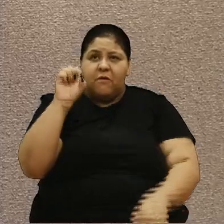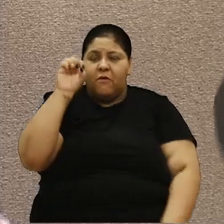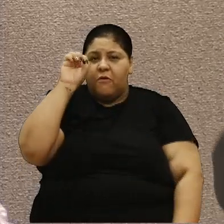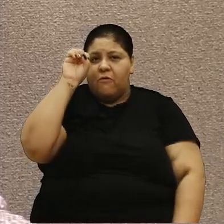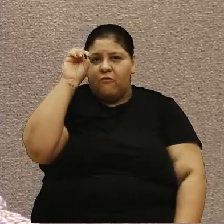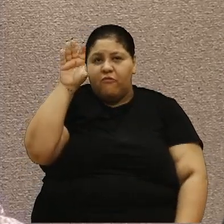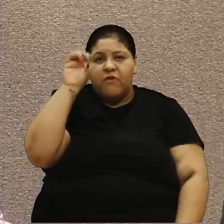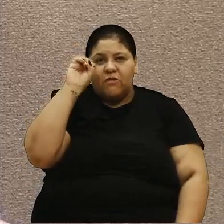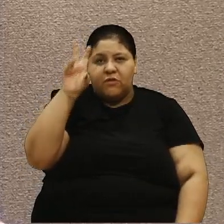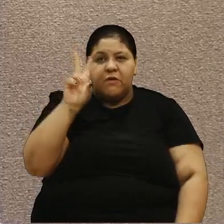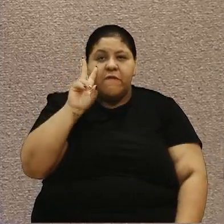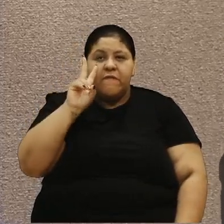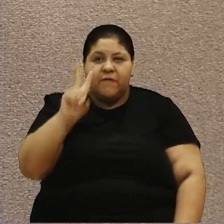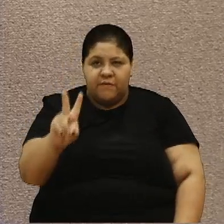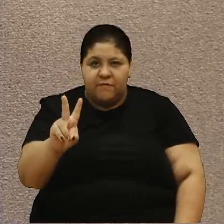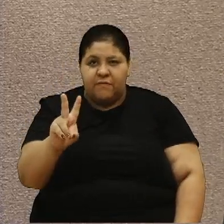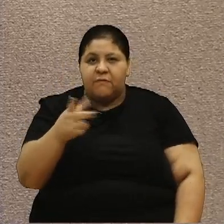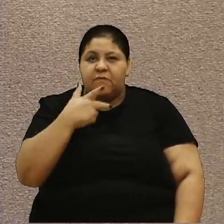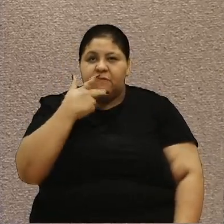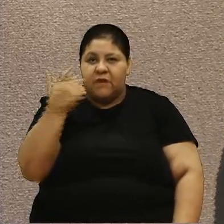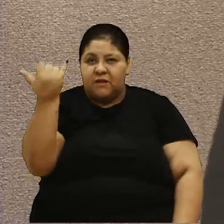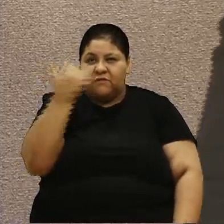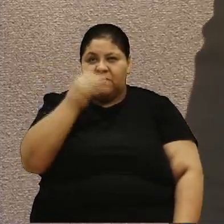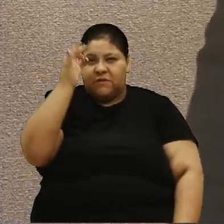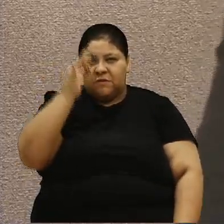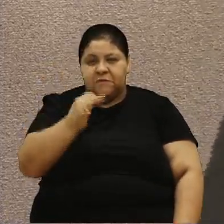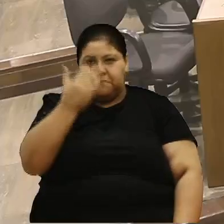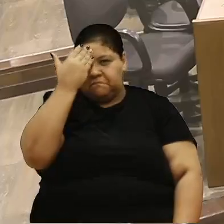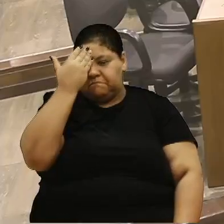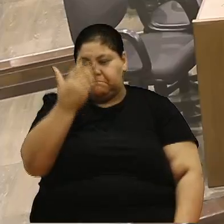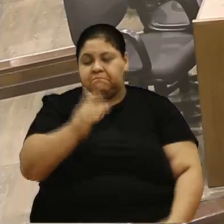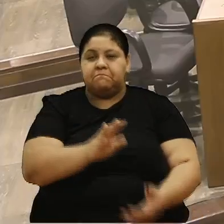vejam isso e tragam as informações. Muito obrigado. Obrigado. Com a palavra, vereador